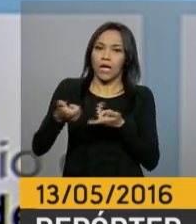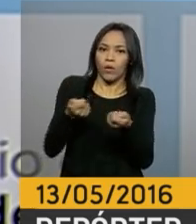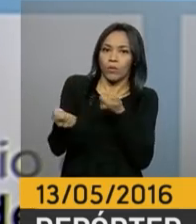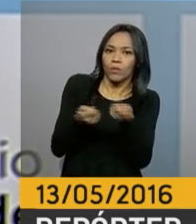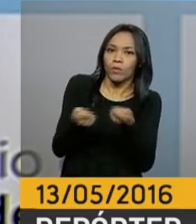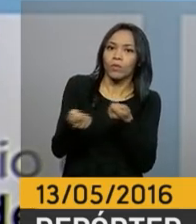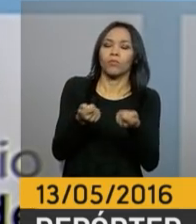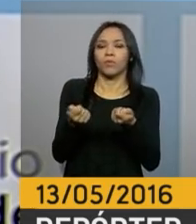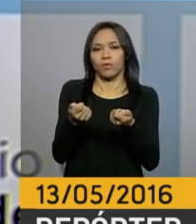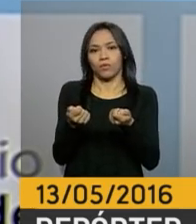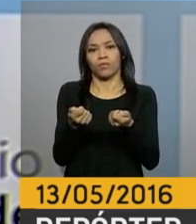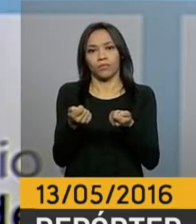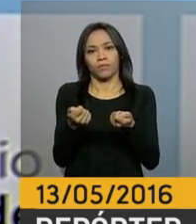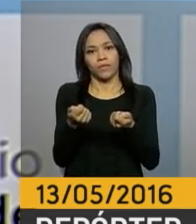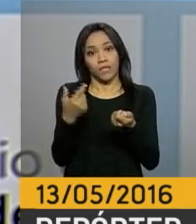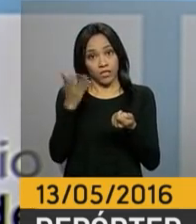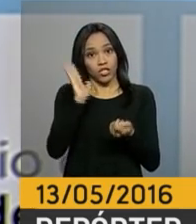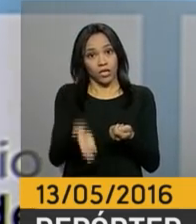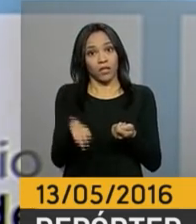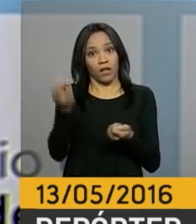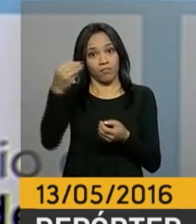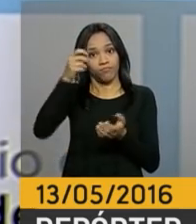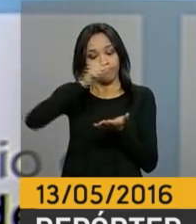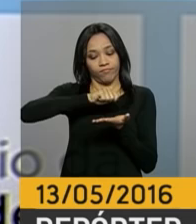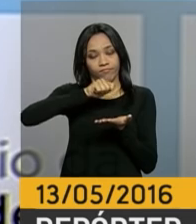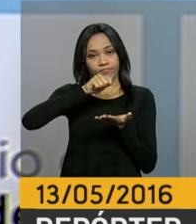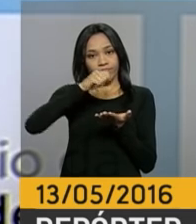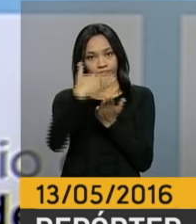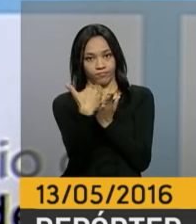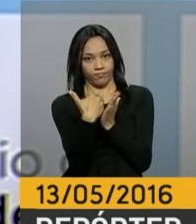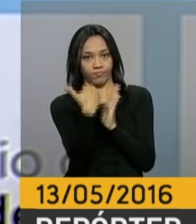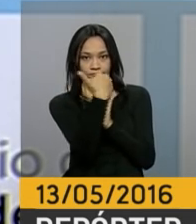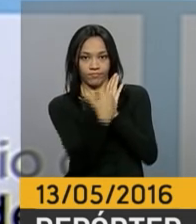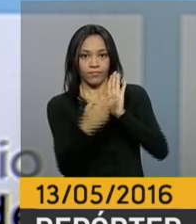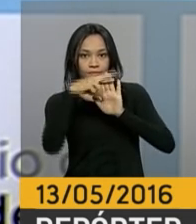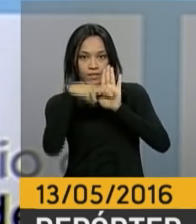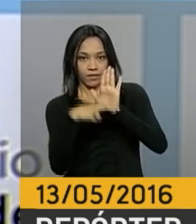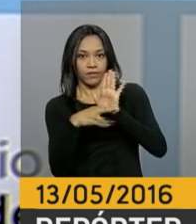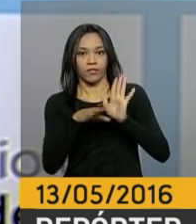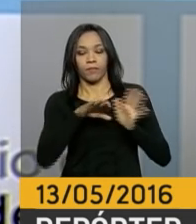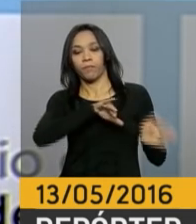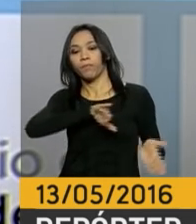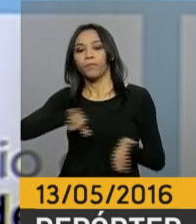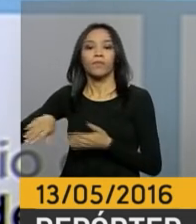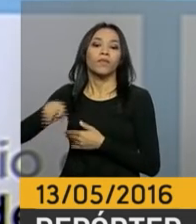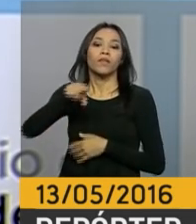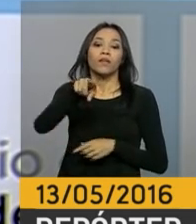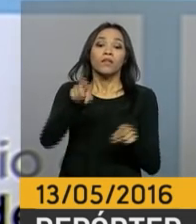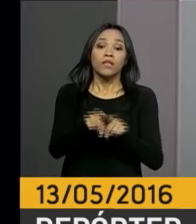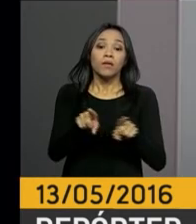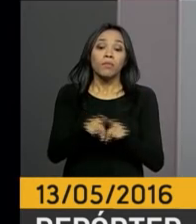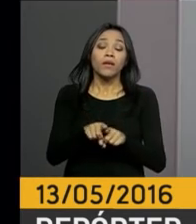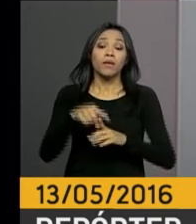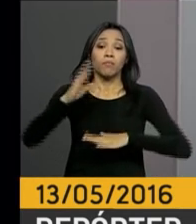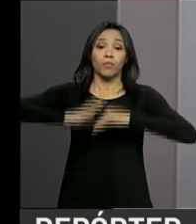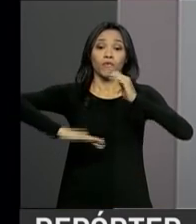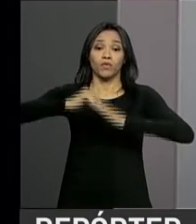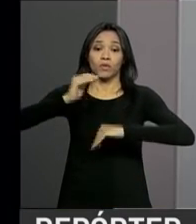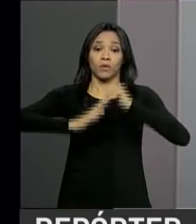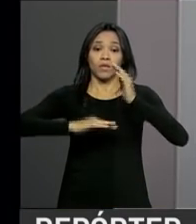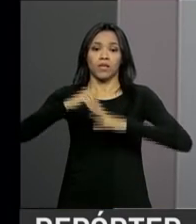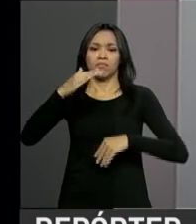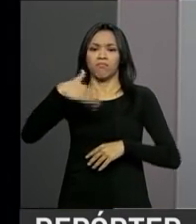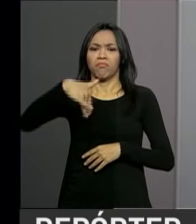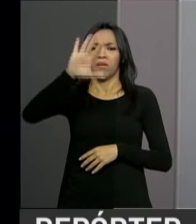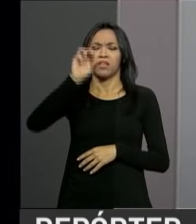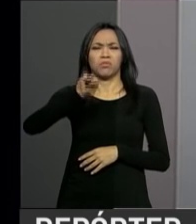do que os que estão nos protocolos então oferecer qualificação aos mais de 4 milhões de profissionais da saúde que colaboram